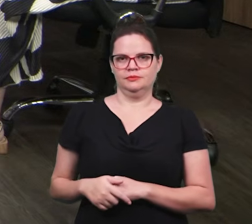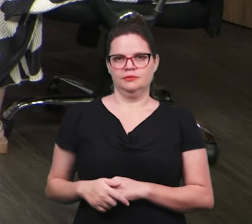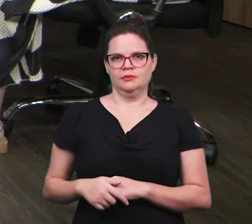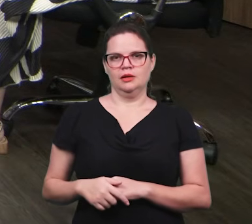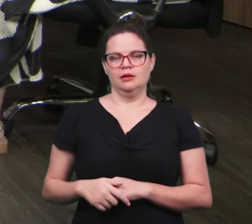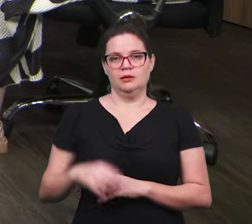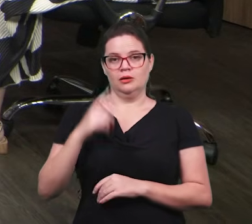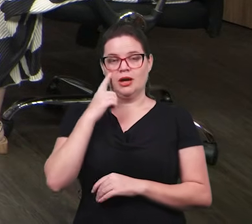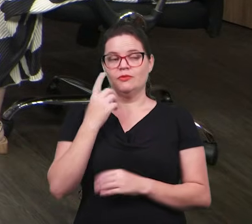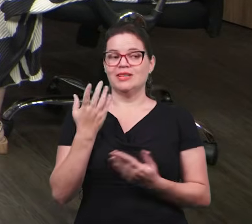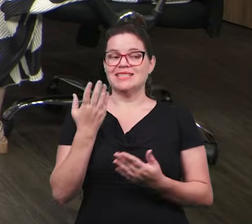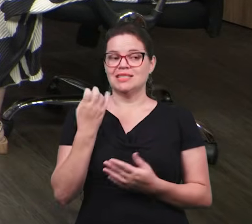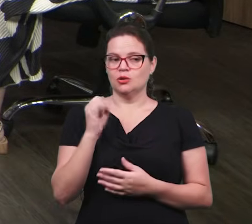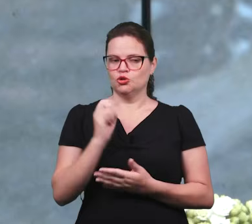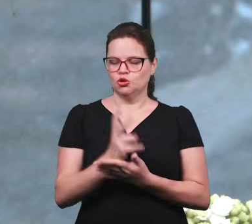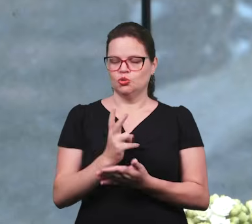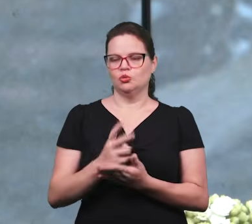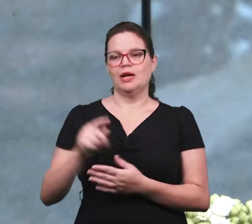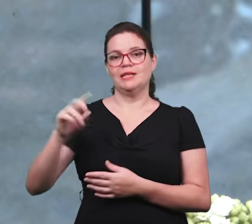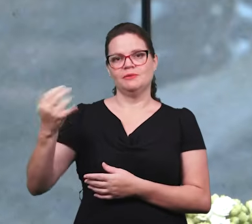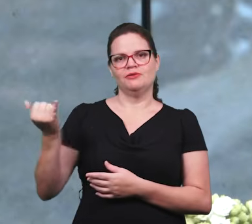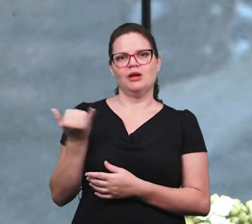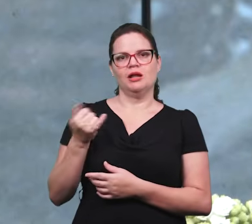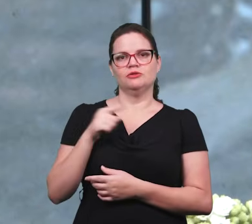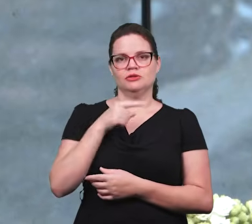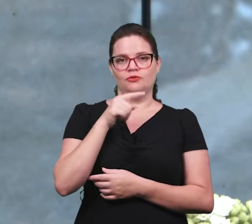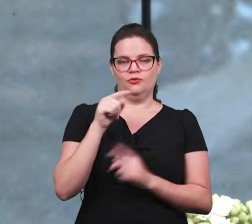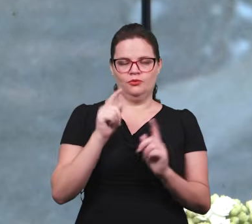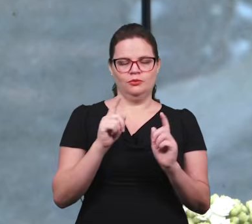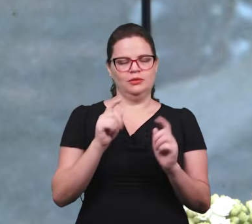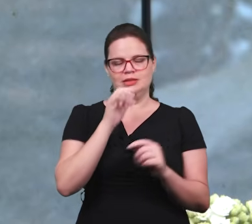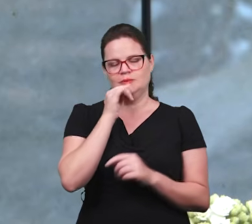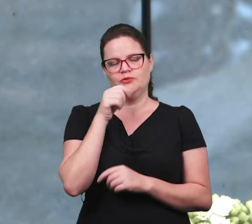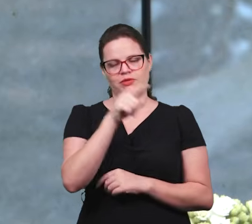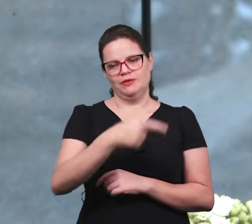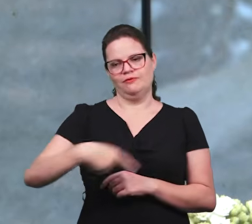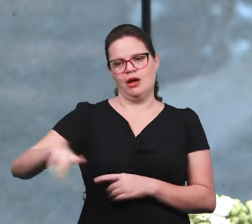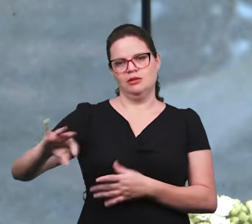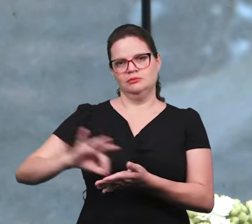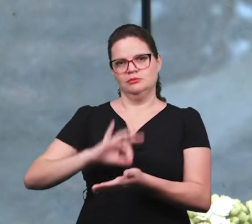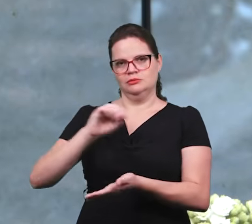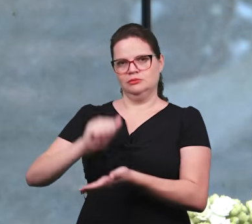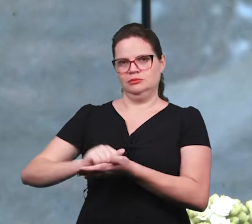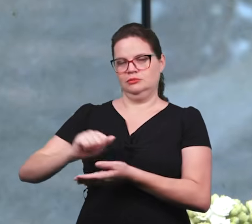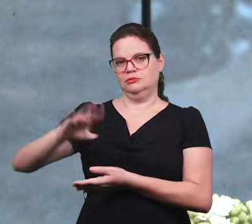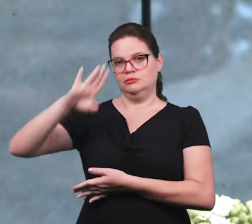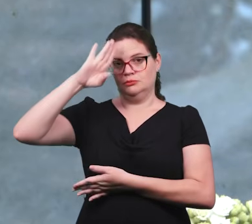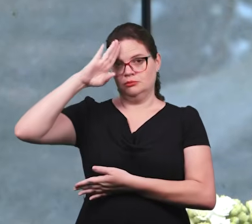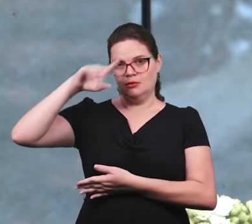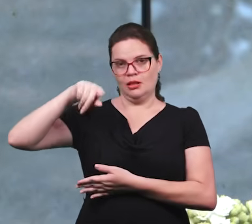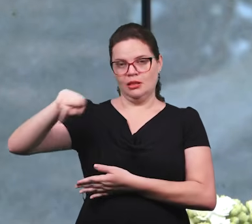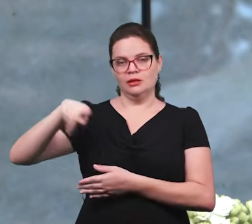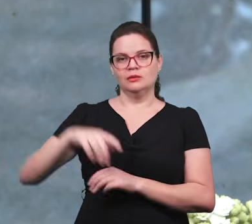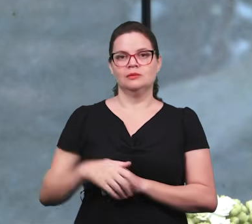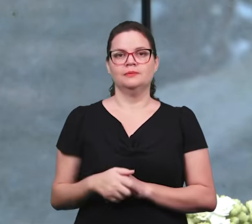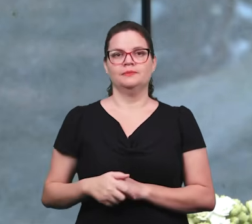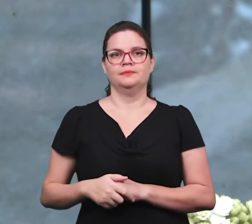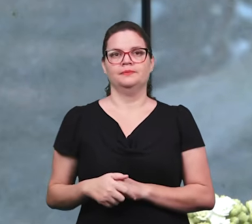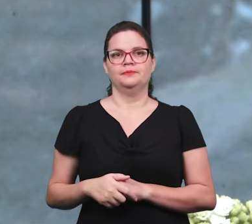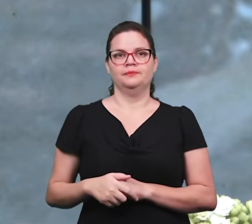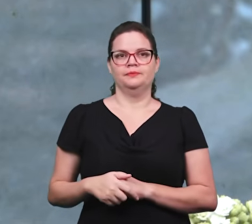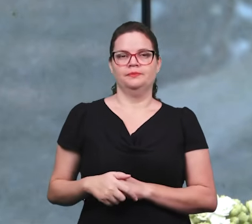continua sendo assim, de você se alistar e você então você